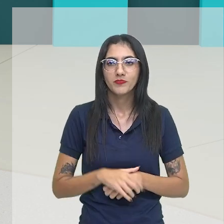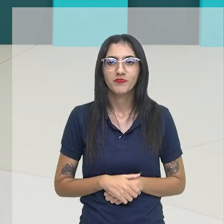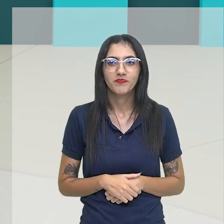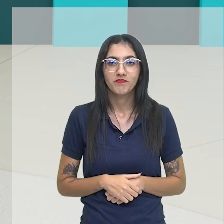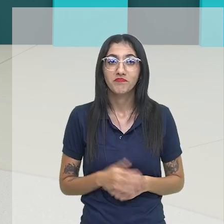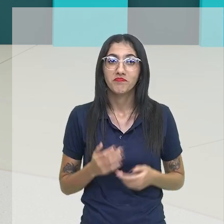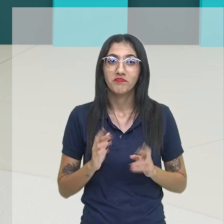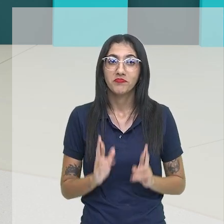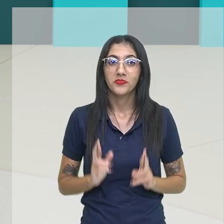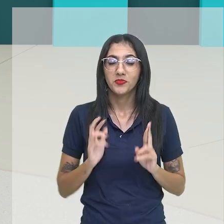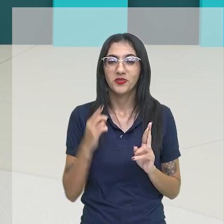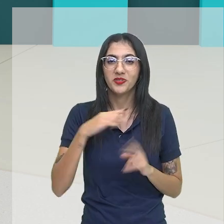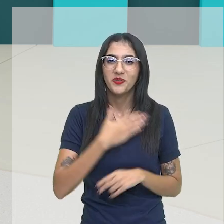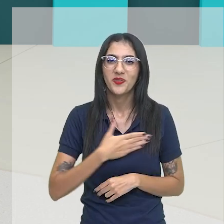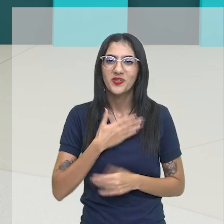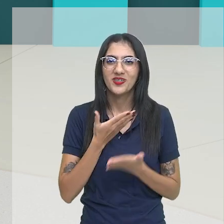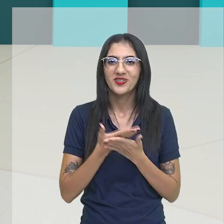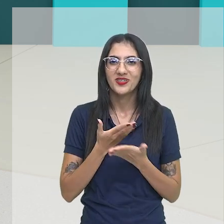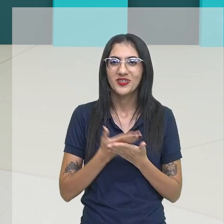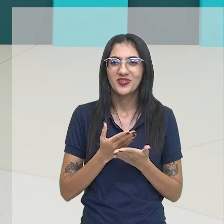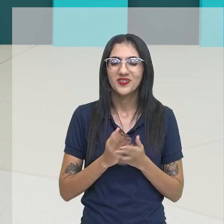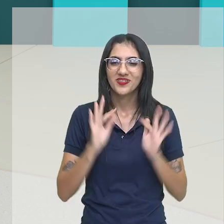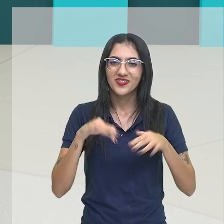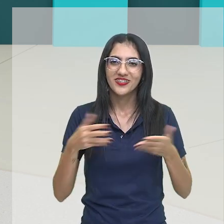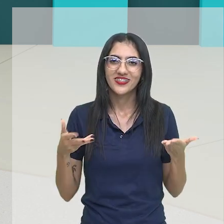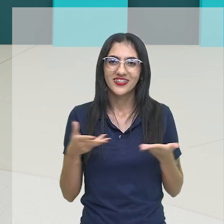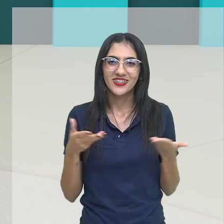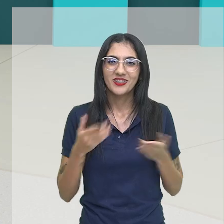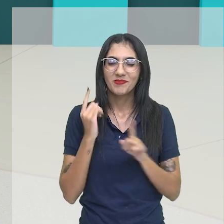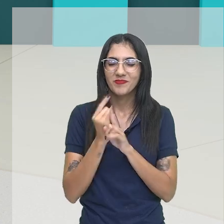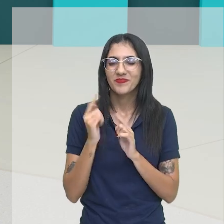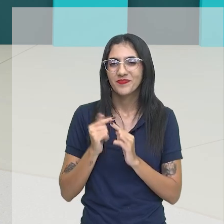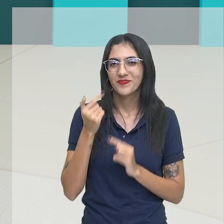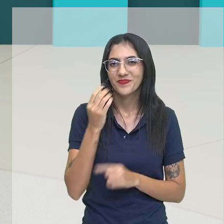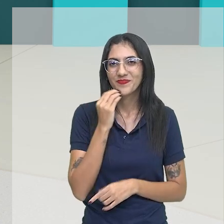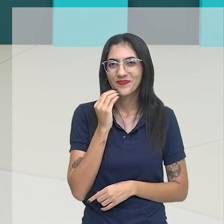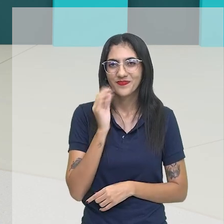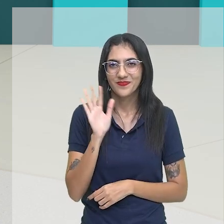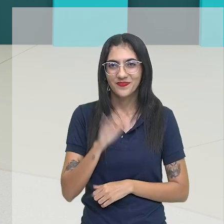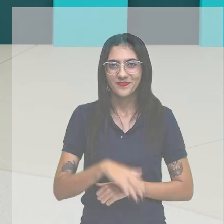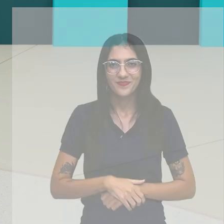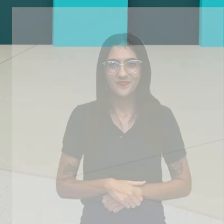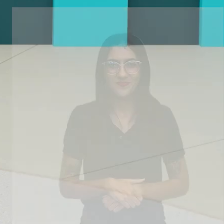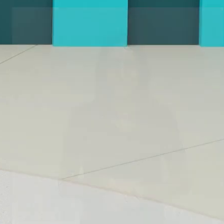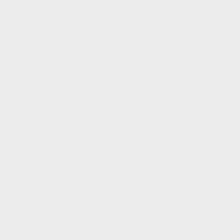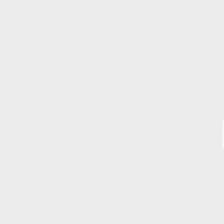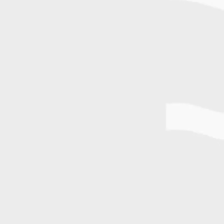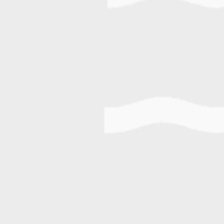Espero que vocês tenham gostado da nossa aula. Eu fico por aqui e até uma próxima oportunidade.